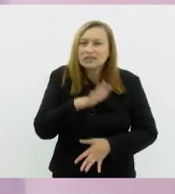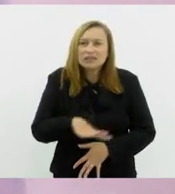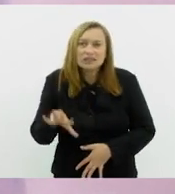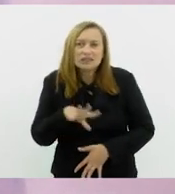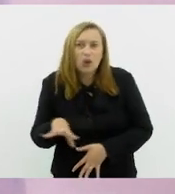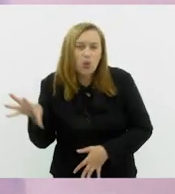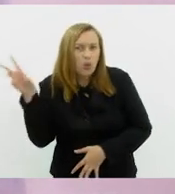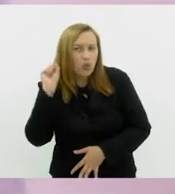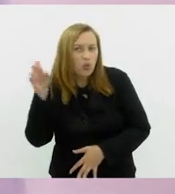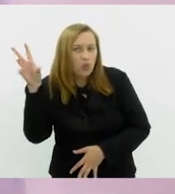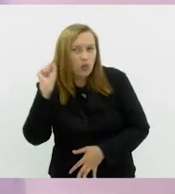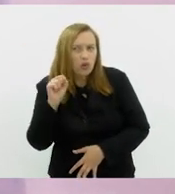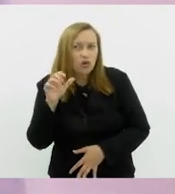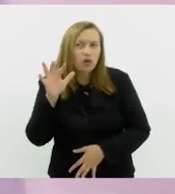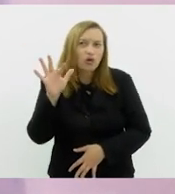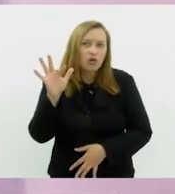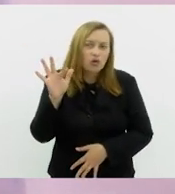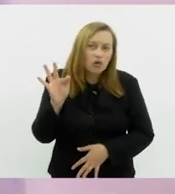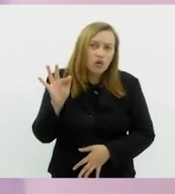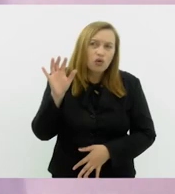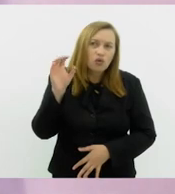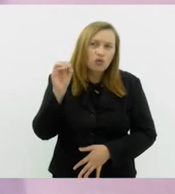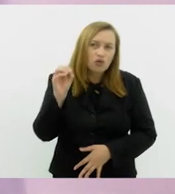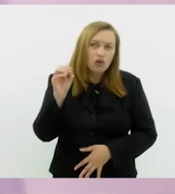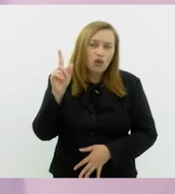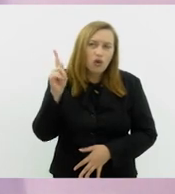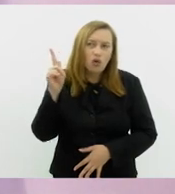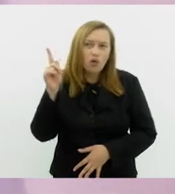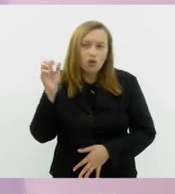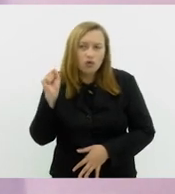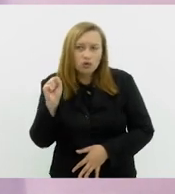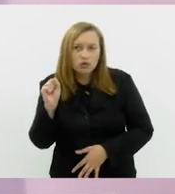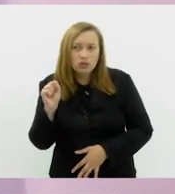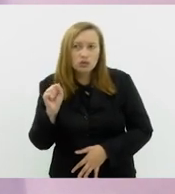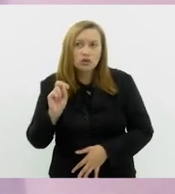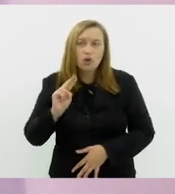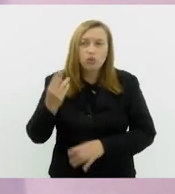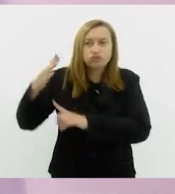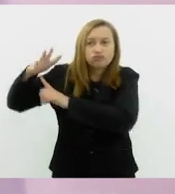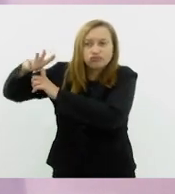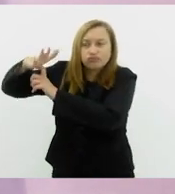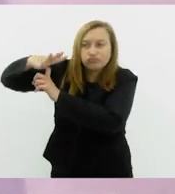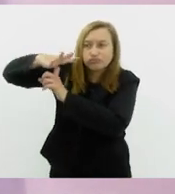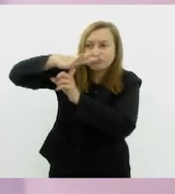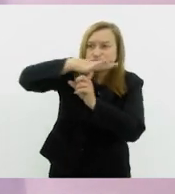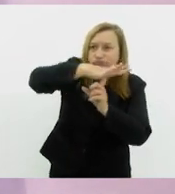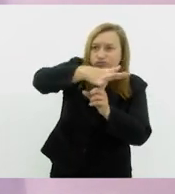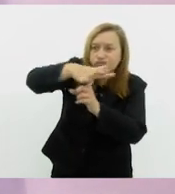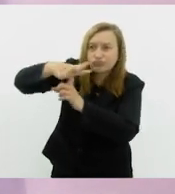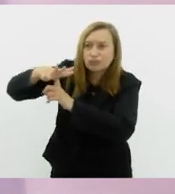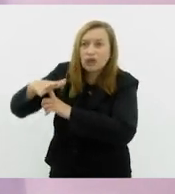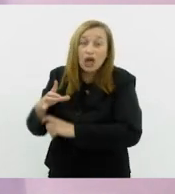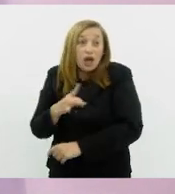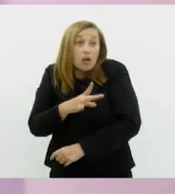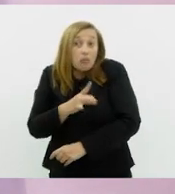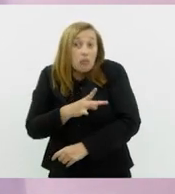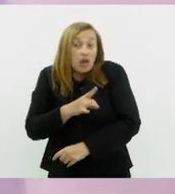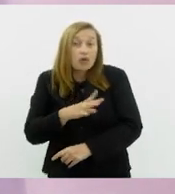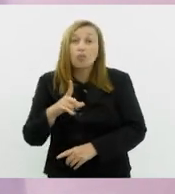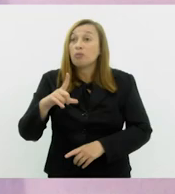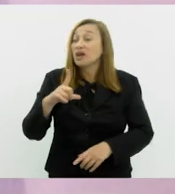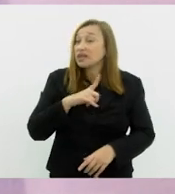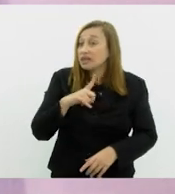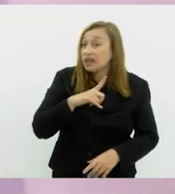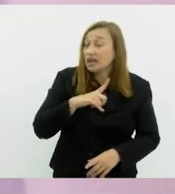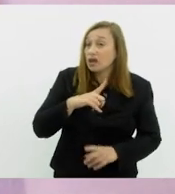de fogos ou um barulho de helicóptero já se colocam em pânico, porque tem um helicóptero, que é o Águia, que é um helicóptero blindado,